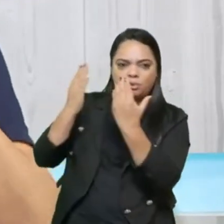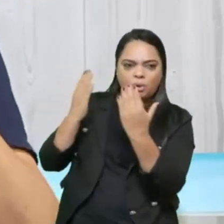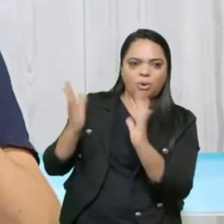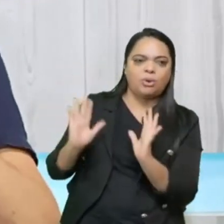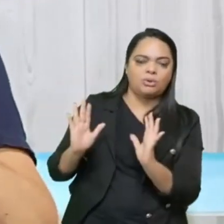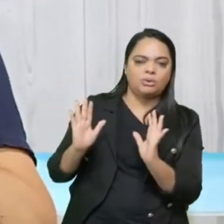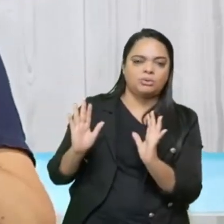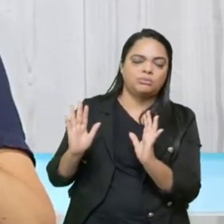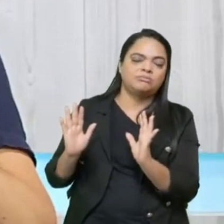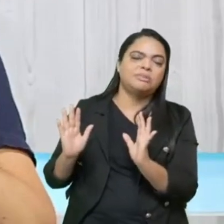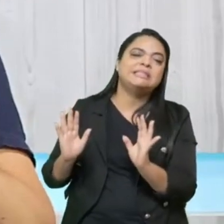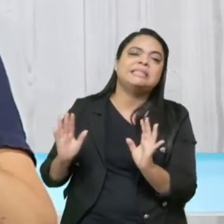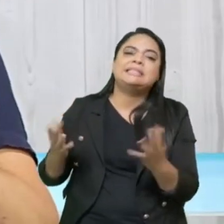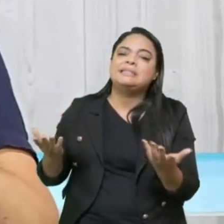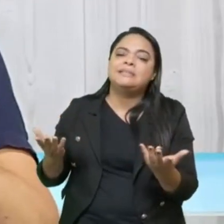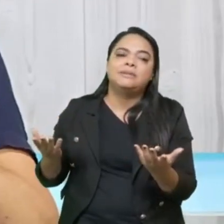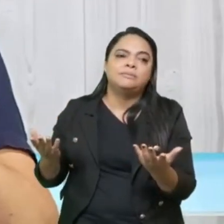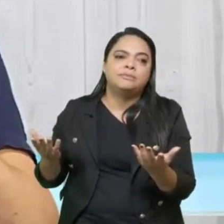essa